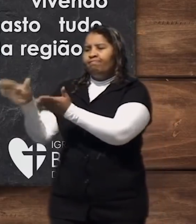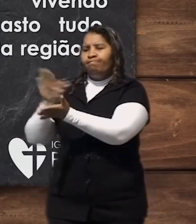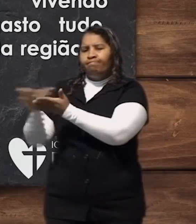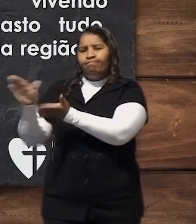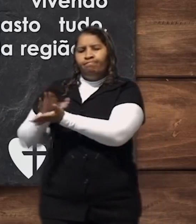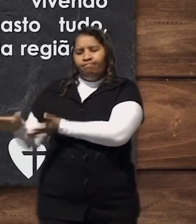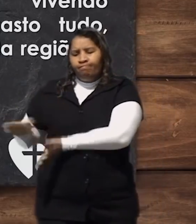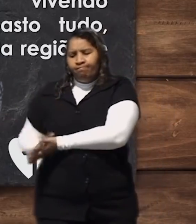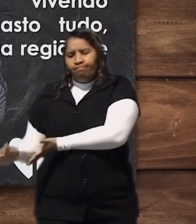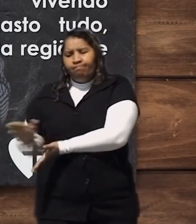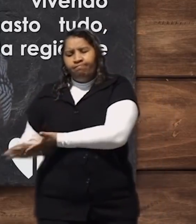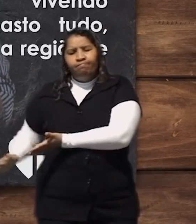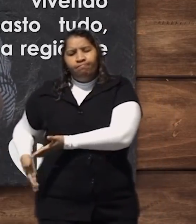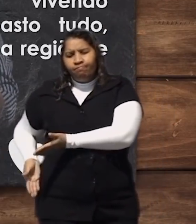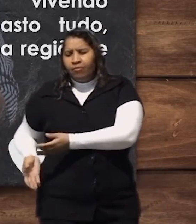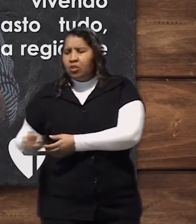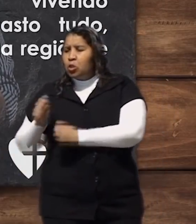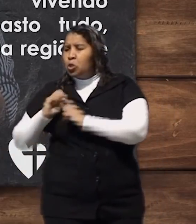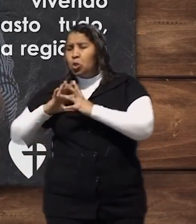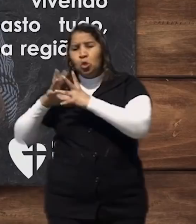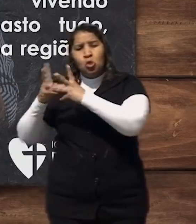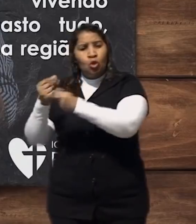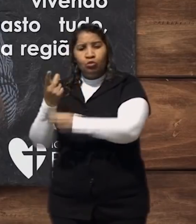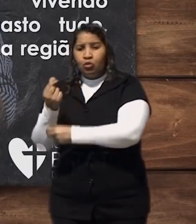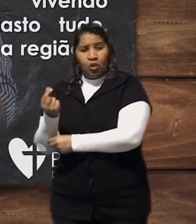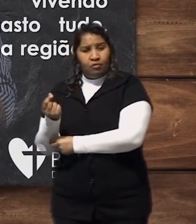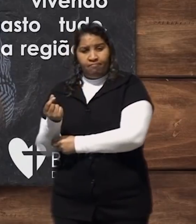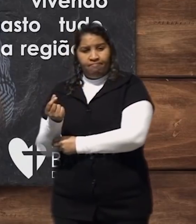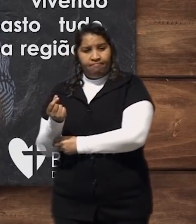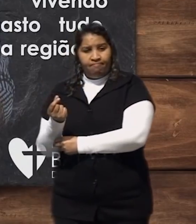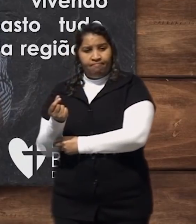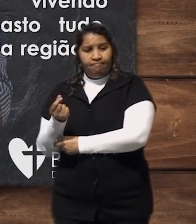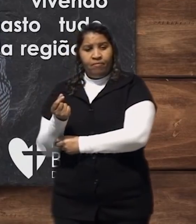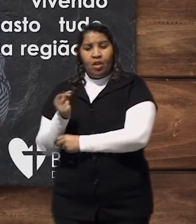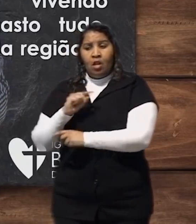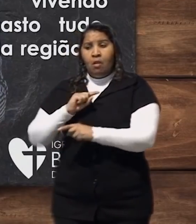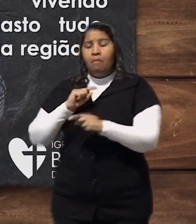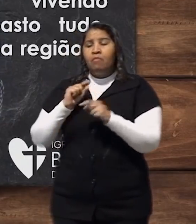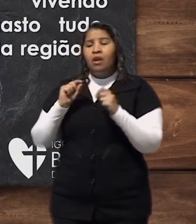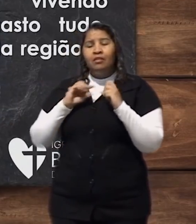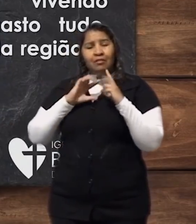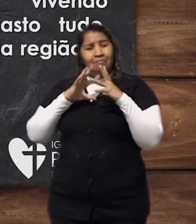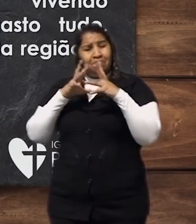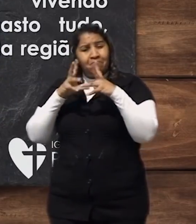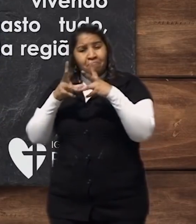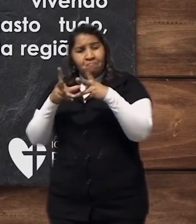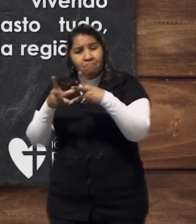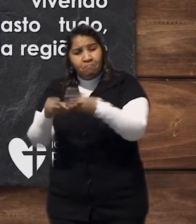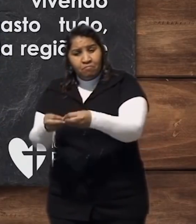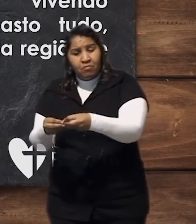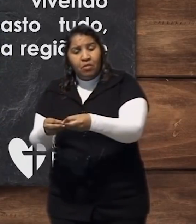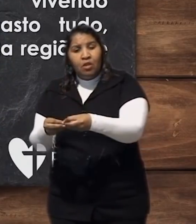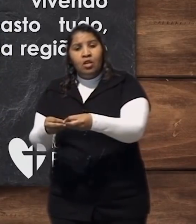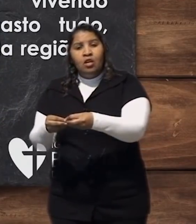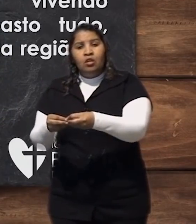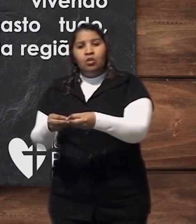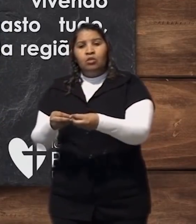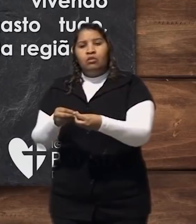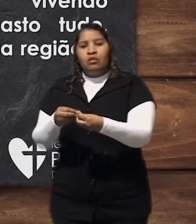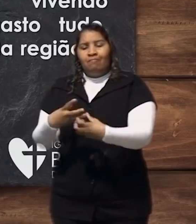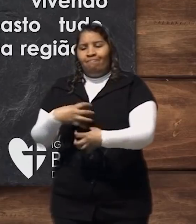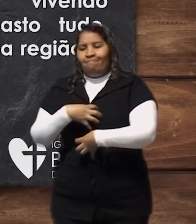depois de ter gasto tudo houve uma grande fome em toda aquela região e ele começou a passar necessidade por isso